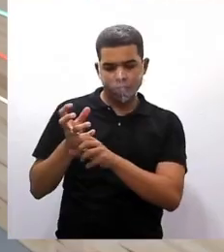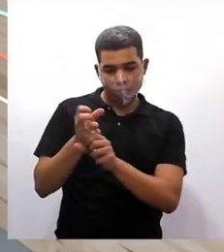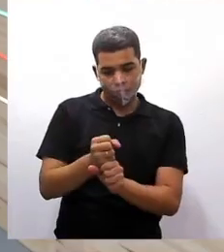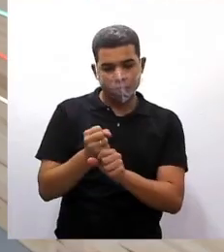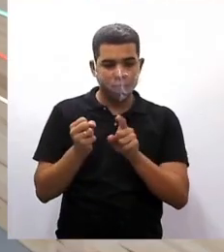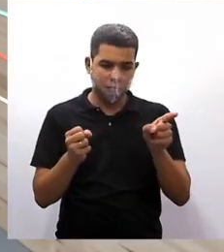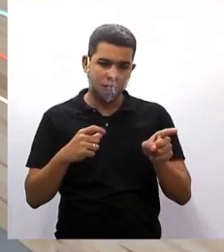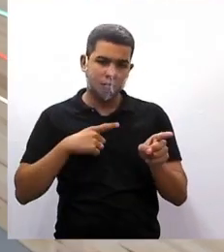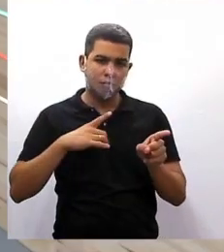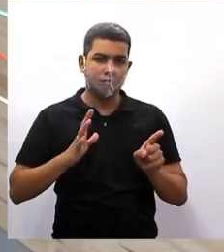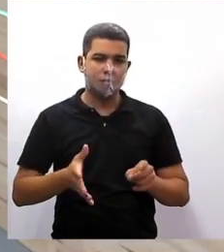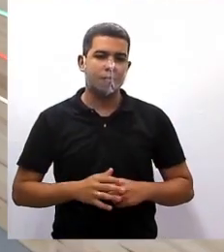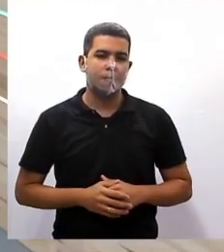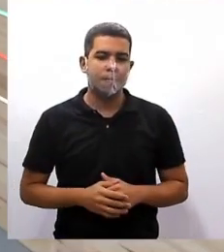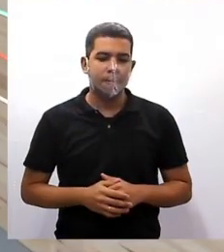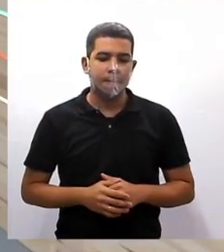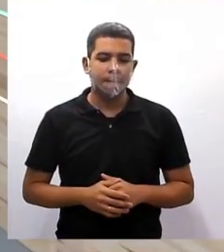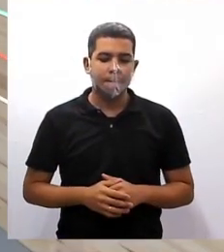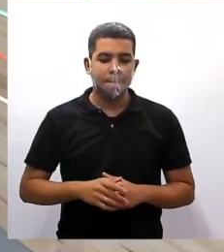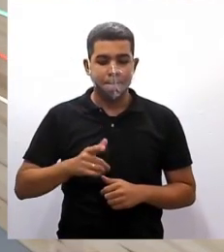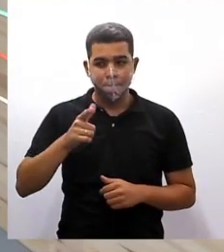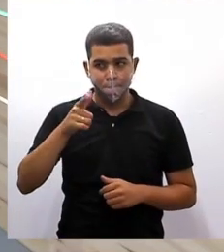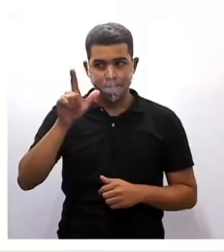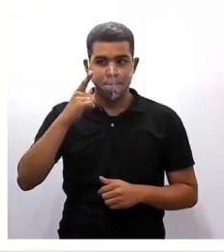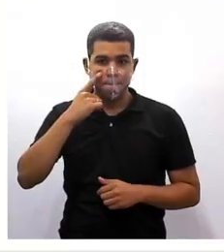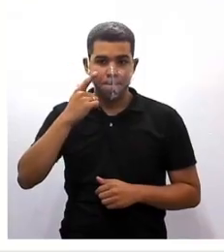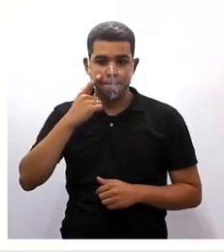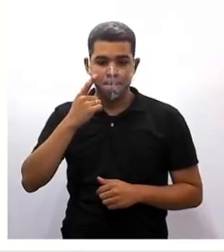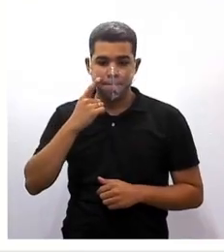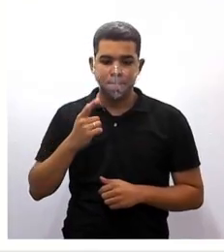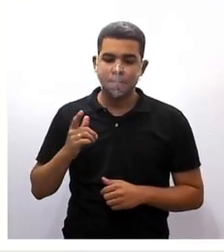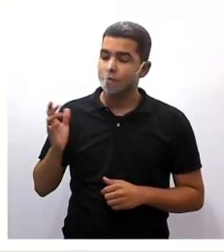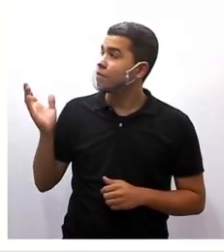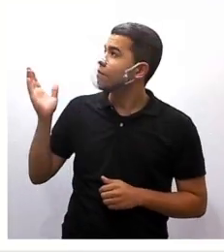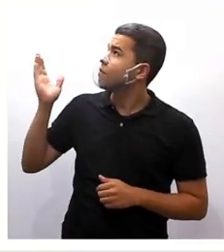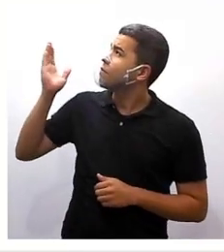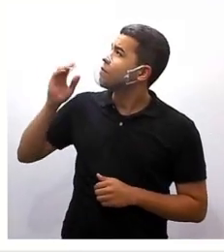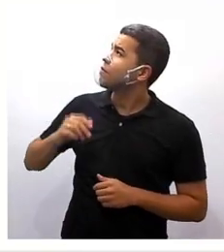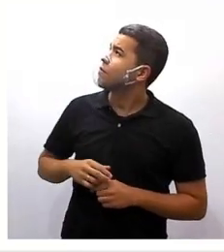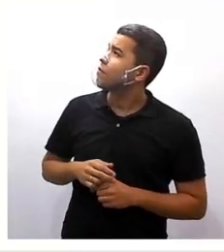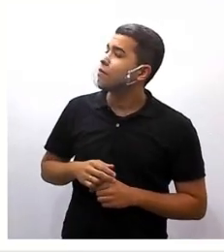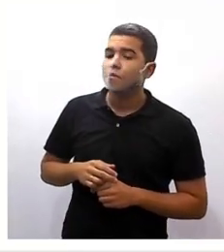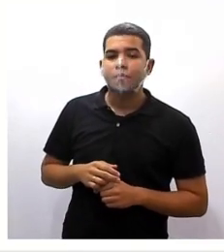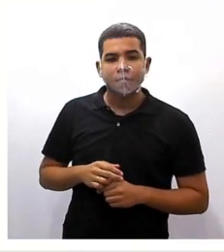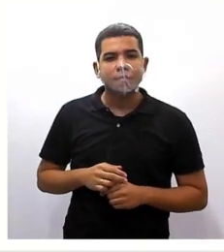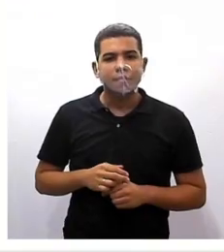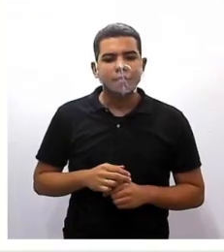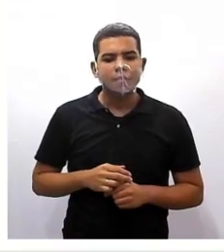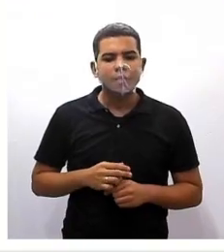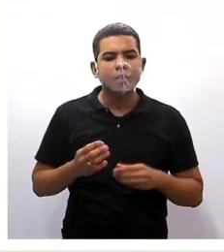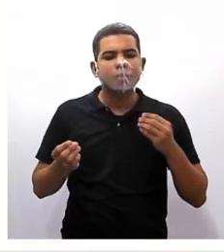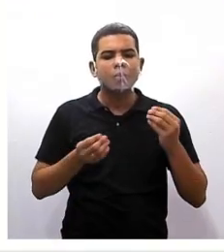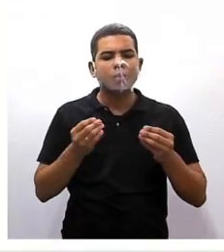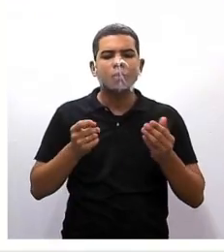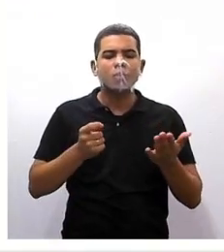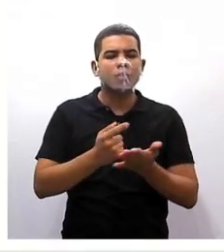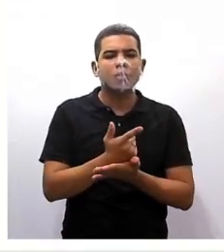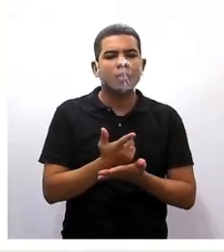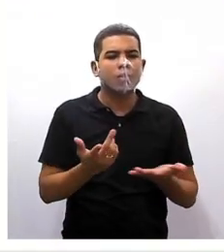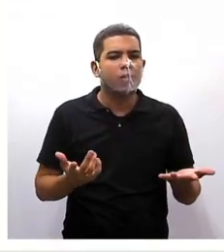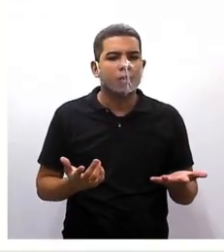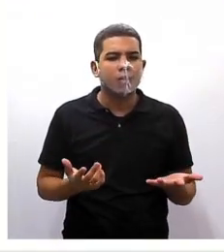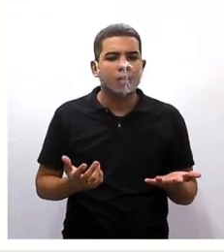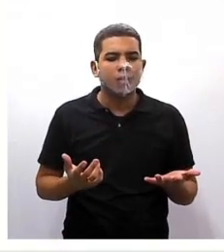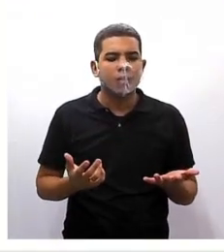tem. Beleza? Veja aí na tela de vocês. Então, ó, como vou comprar, né? Resolveu comprar o